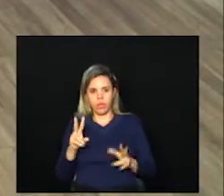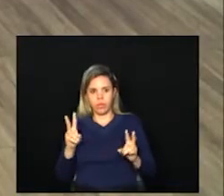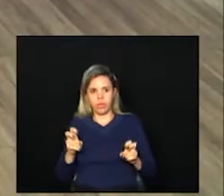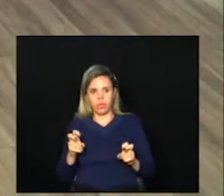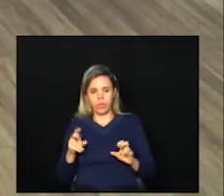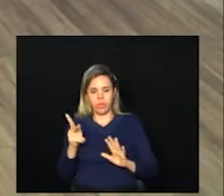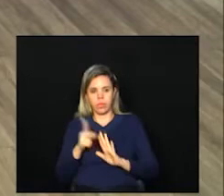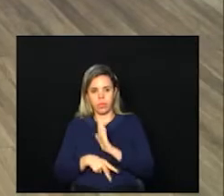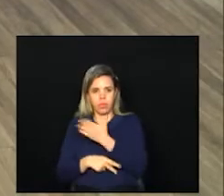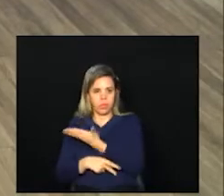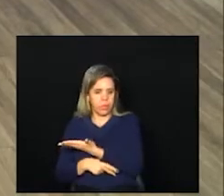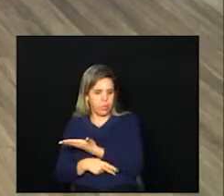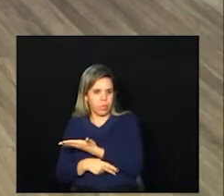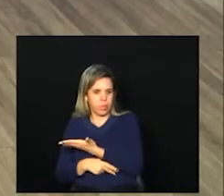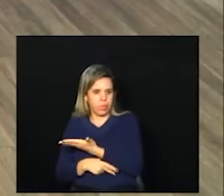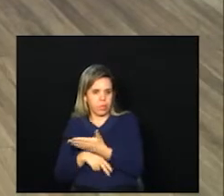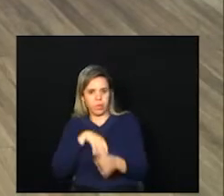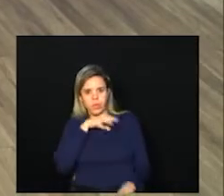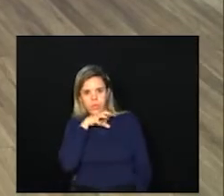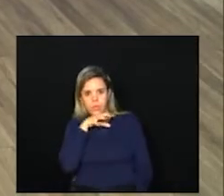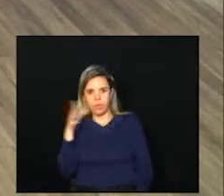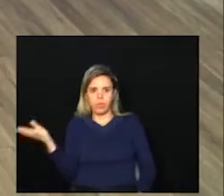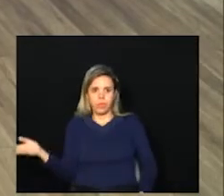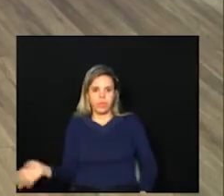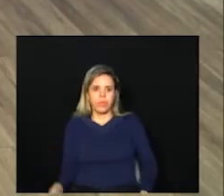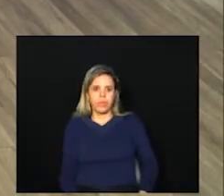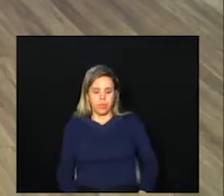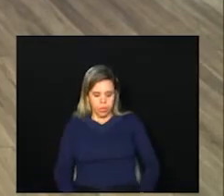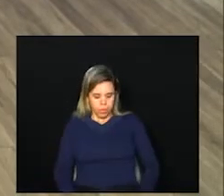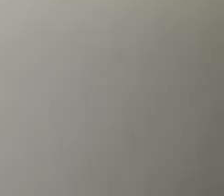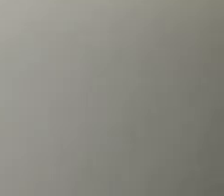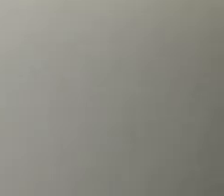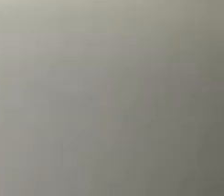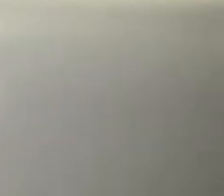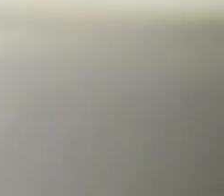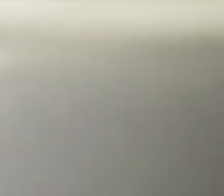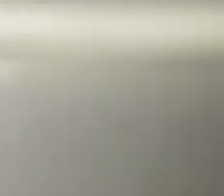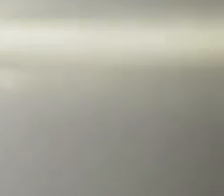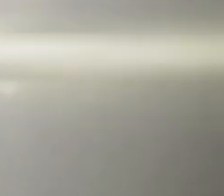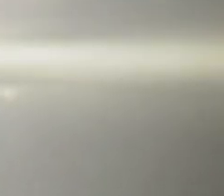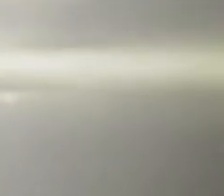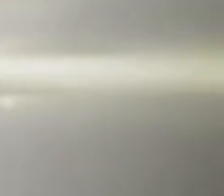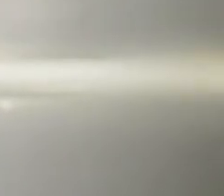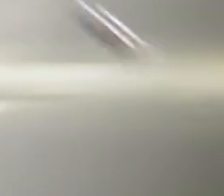este projeto a partir de agora no quadro É o Bicho.